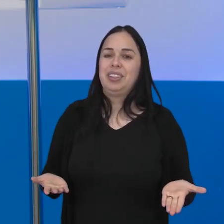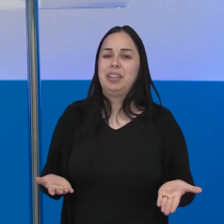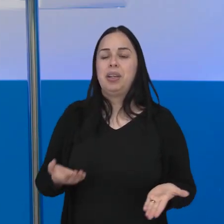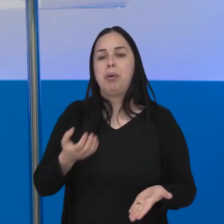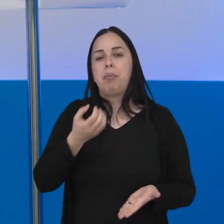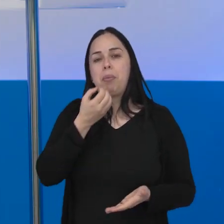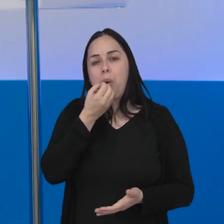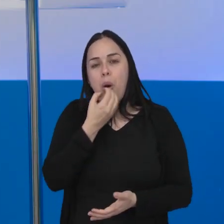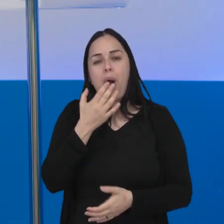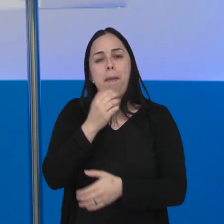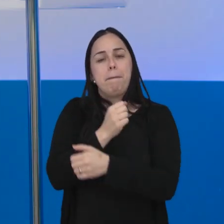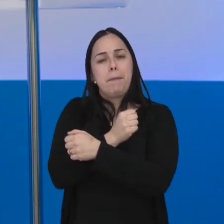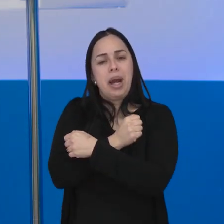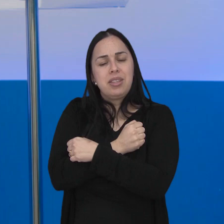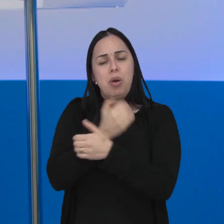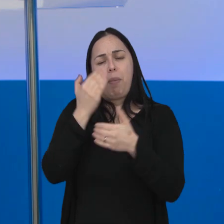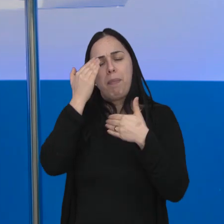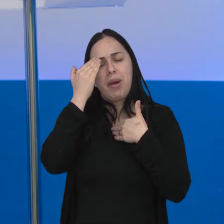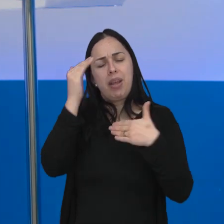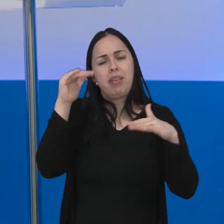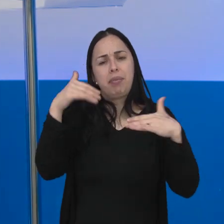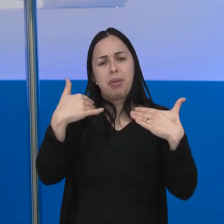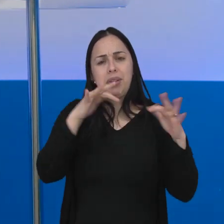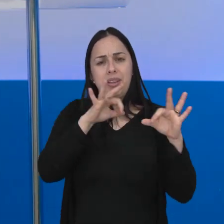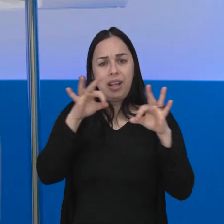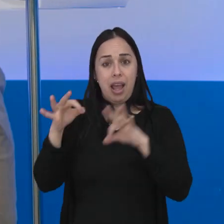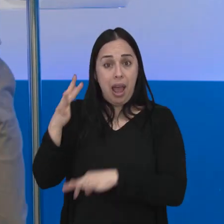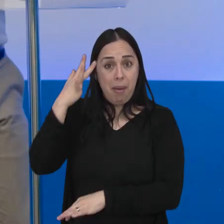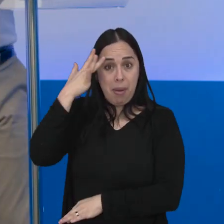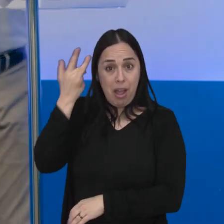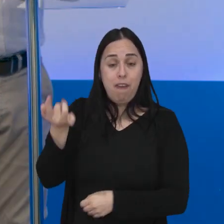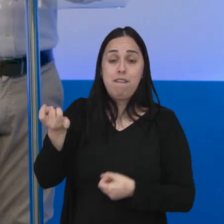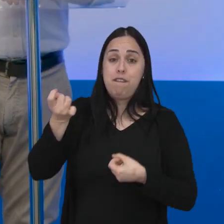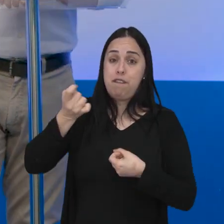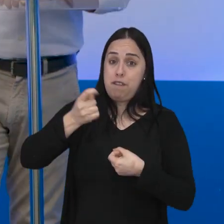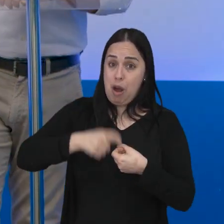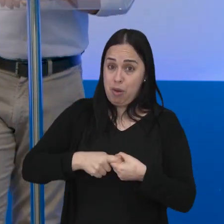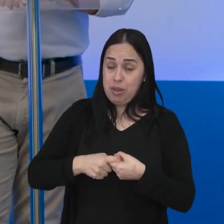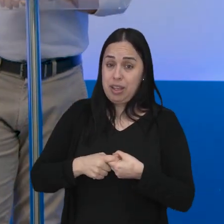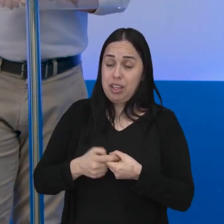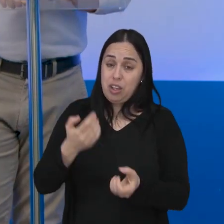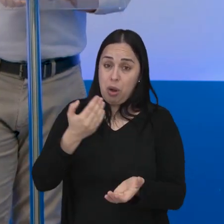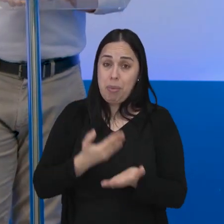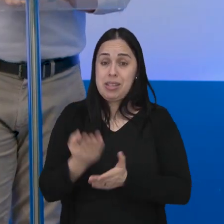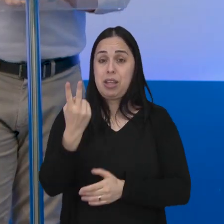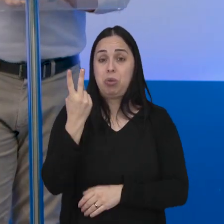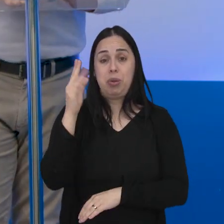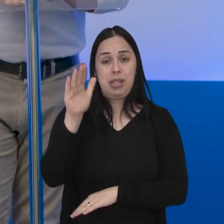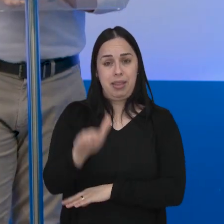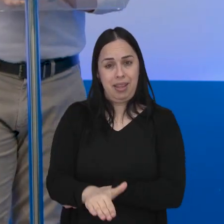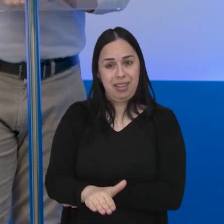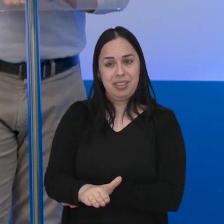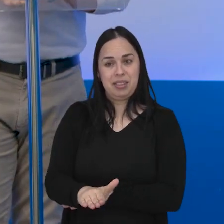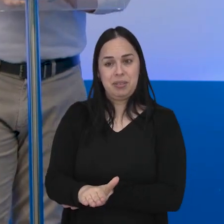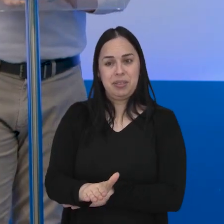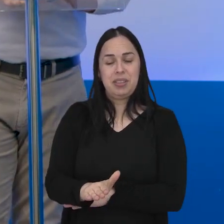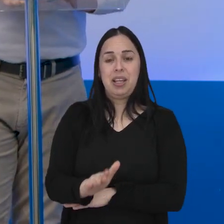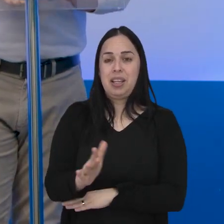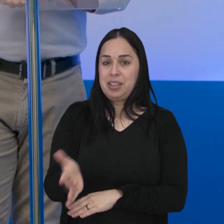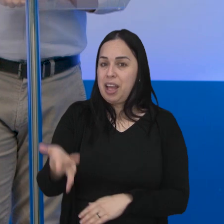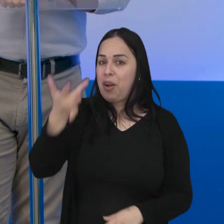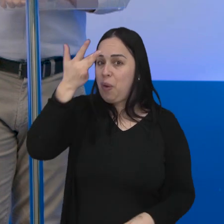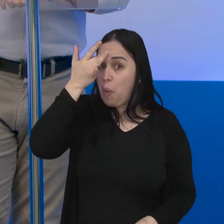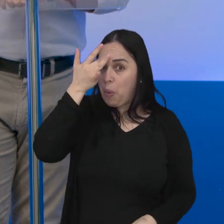é isso, pessoal. Um grande abraço para você. Muito obrigado pela companhia. Amanhã a gente está de volta a partir das 2 horas da